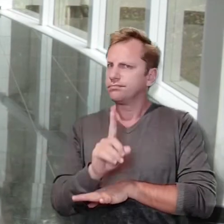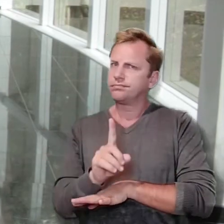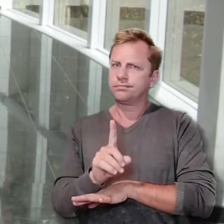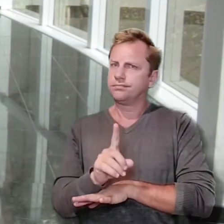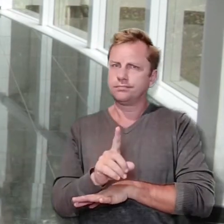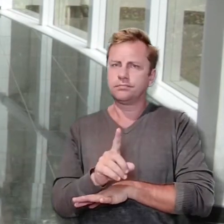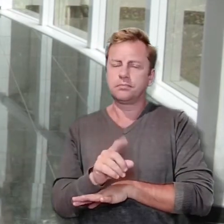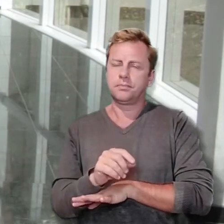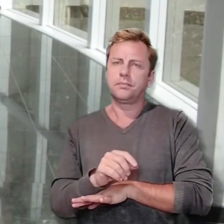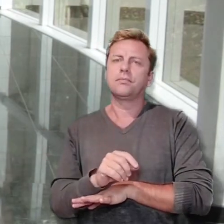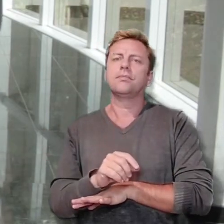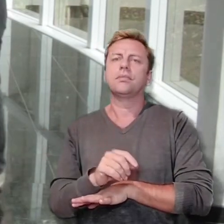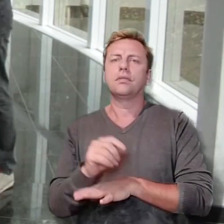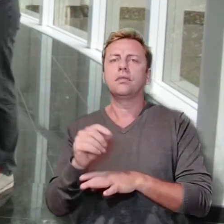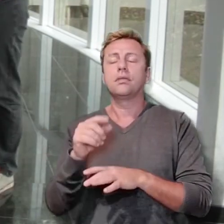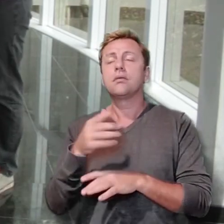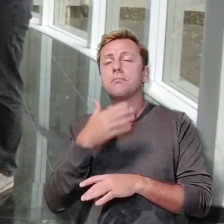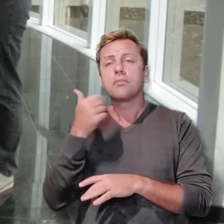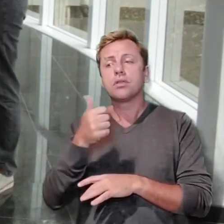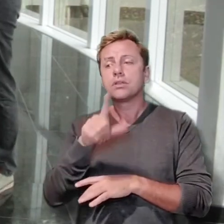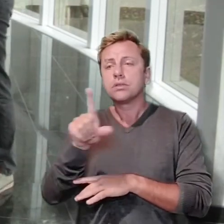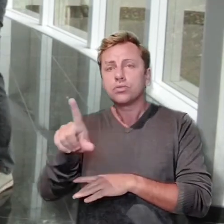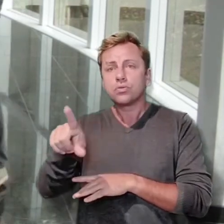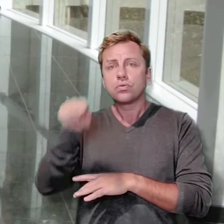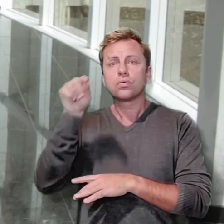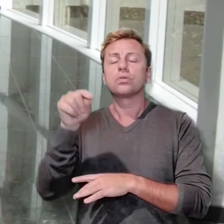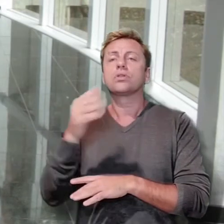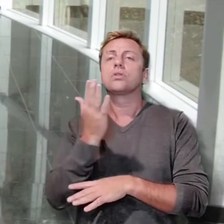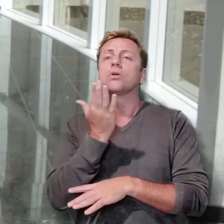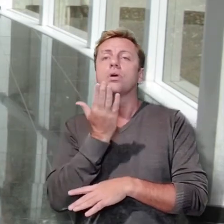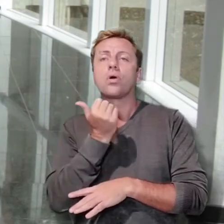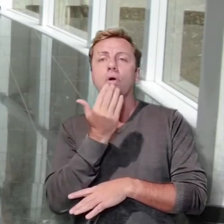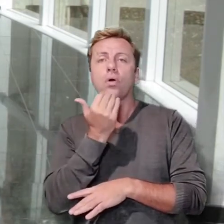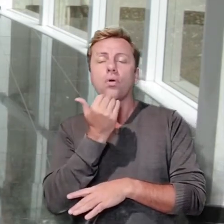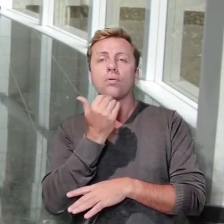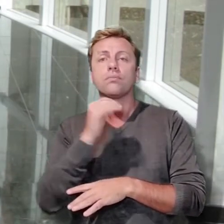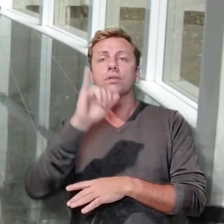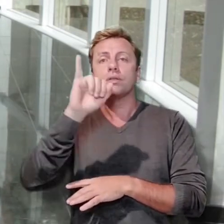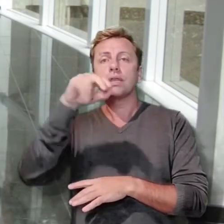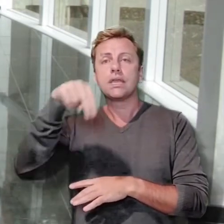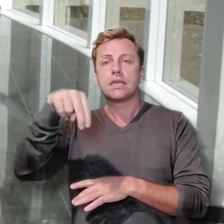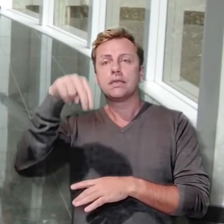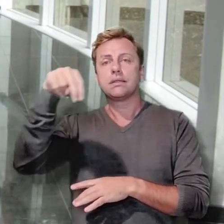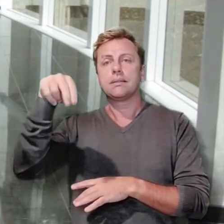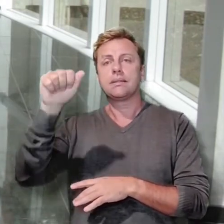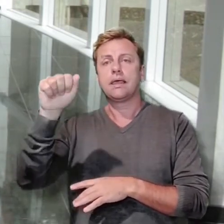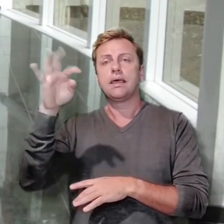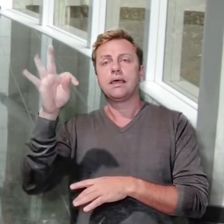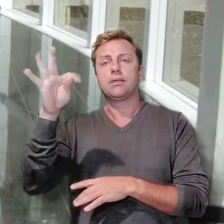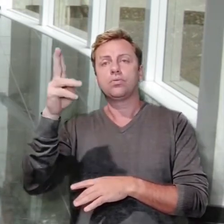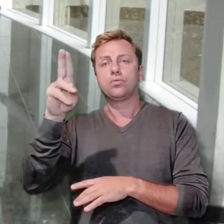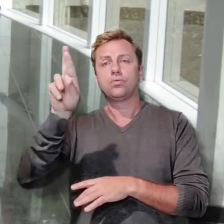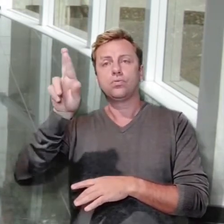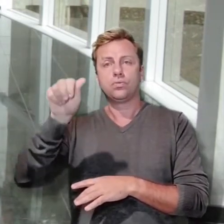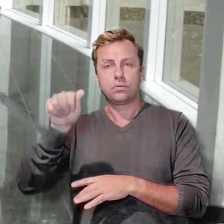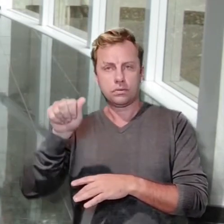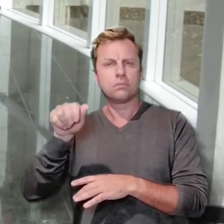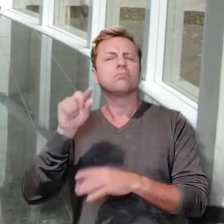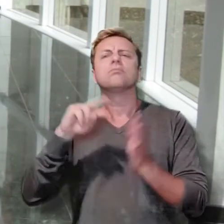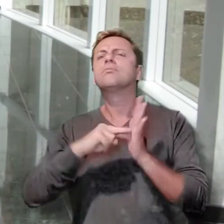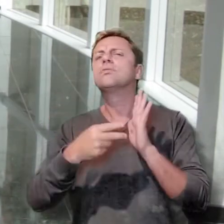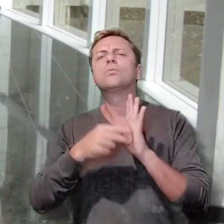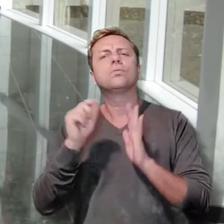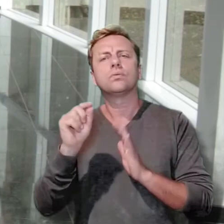tão difícil assim. Dê preferência aos alimentos in natura. O que são